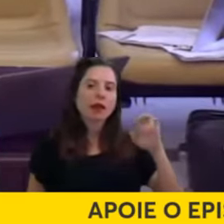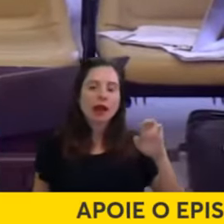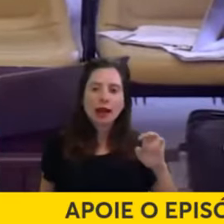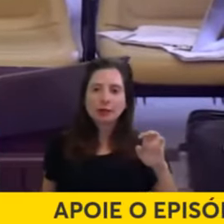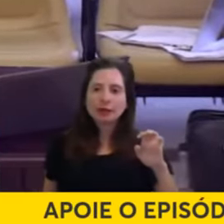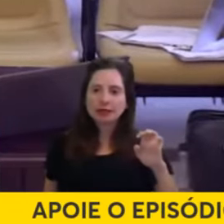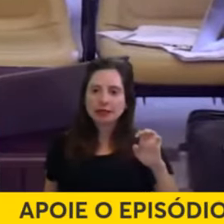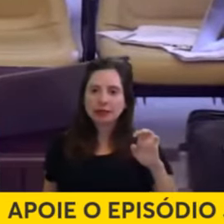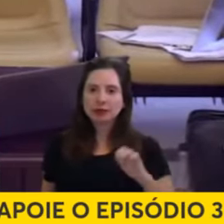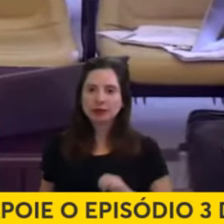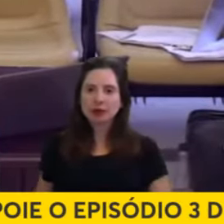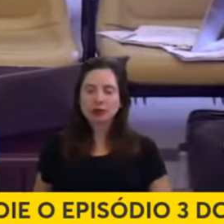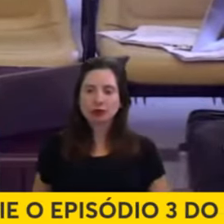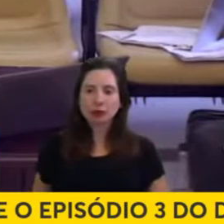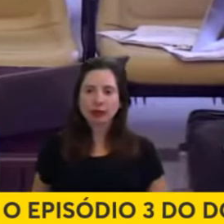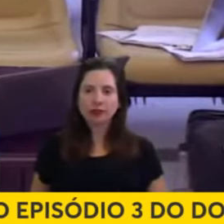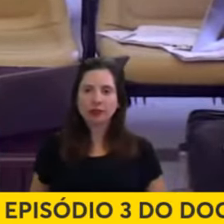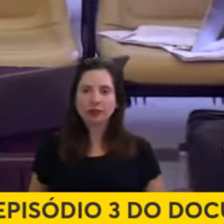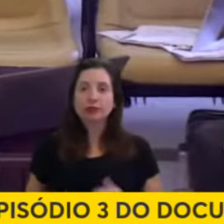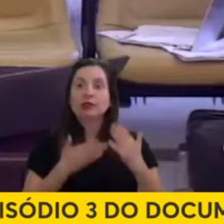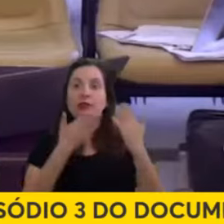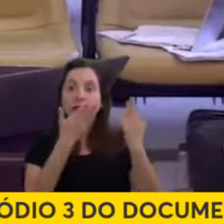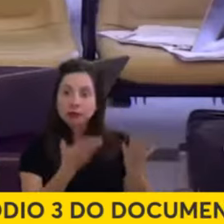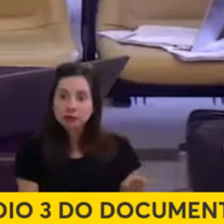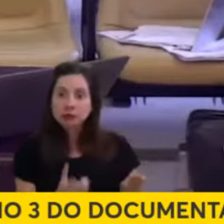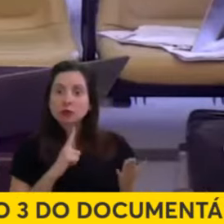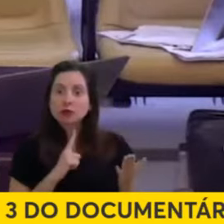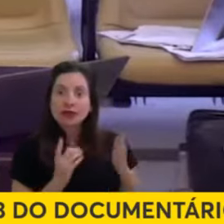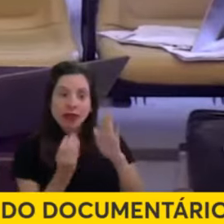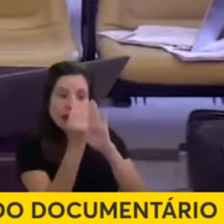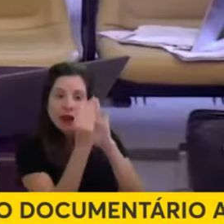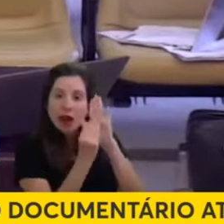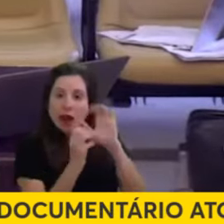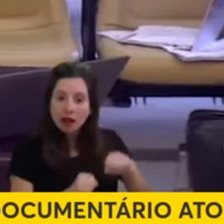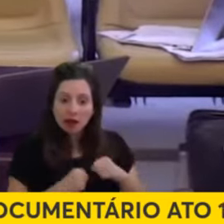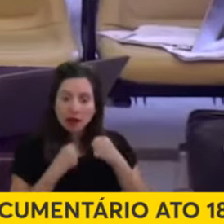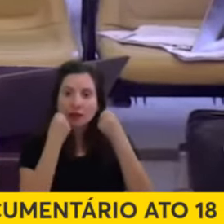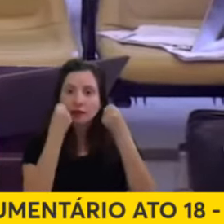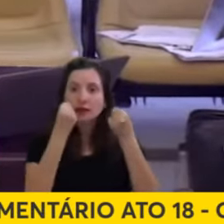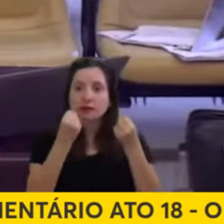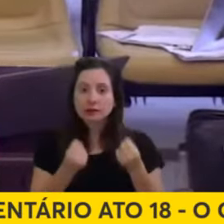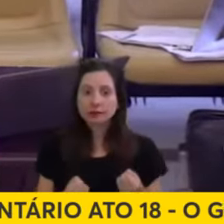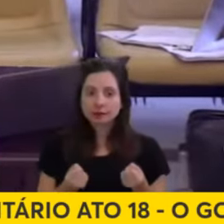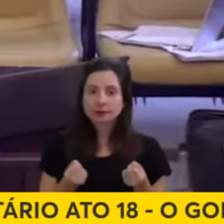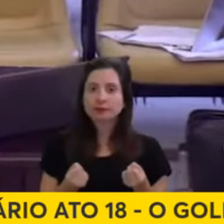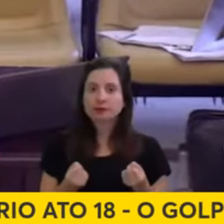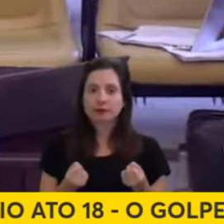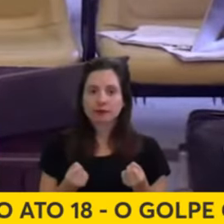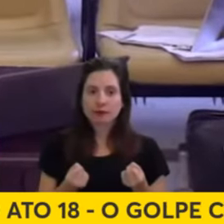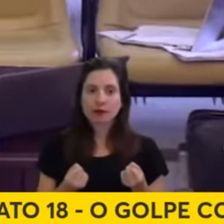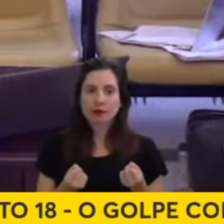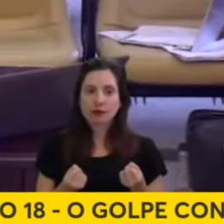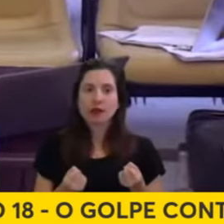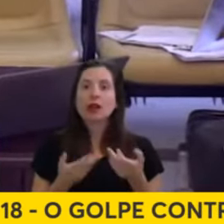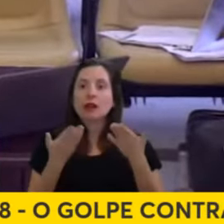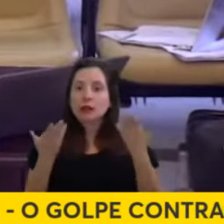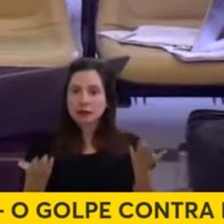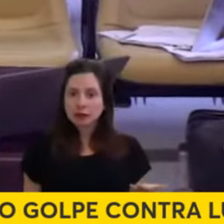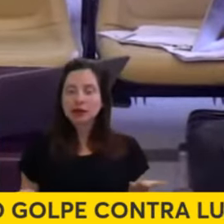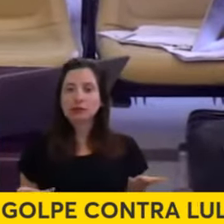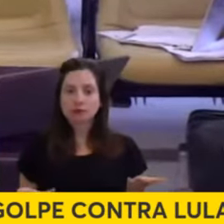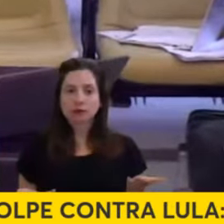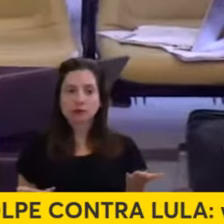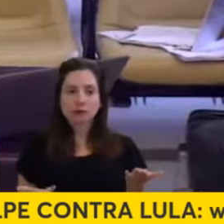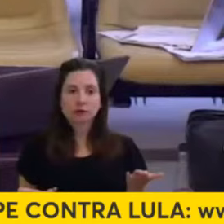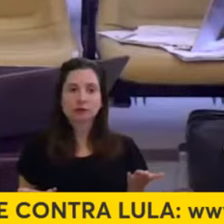processo antes porque isso consta lá nas nossas defesas Então nada se tentou esconder ninguém tem medo de nada e para deixar claro e não tem nenhuma dúvida esse